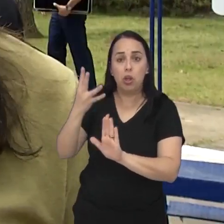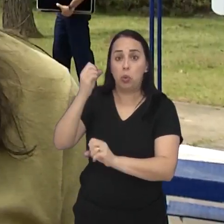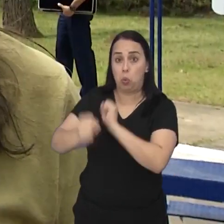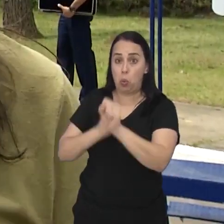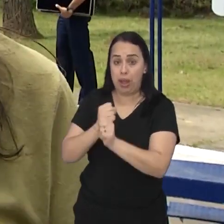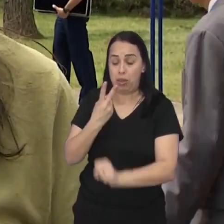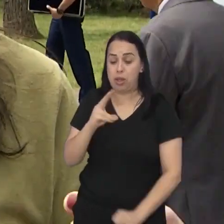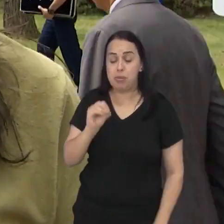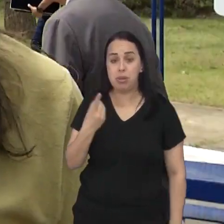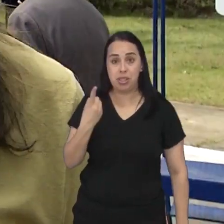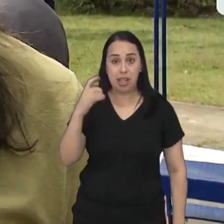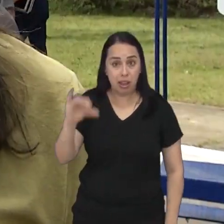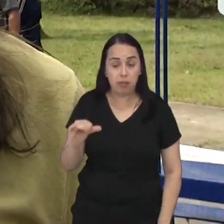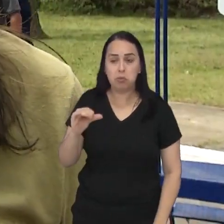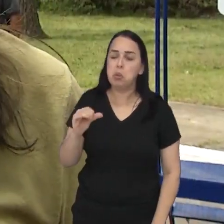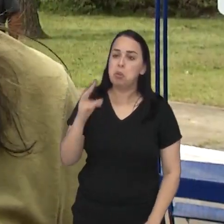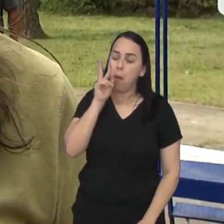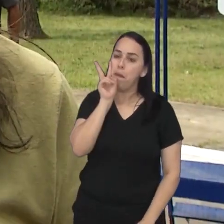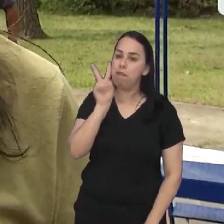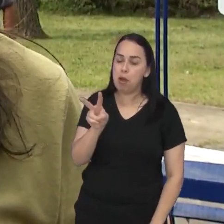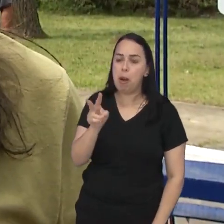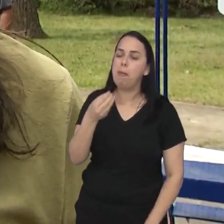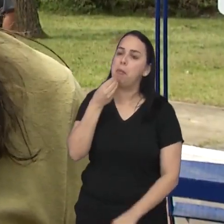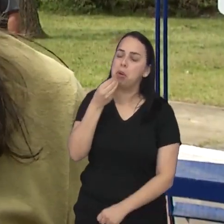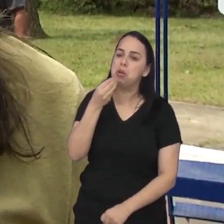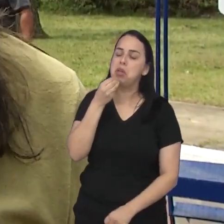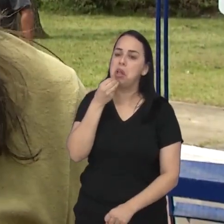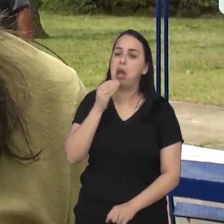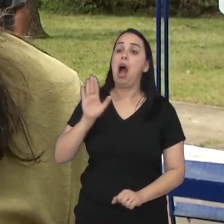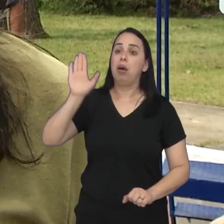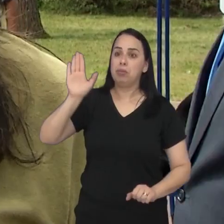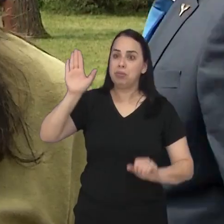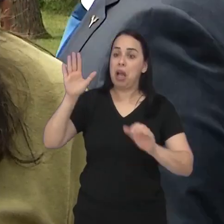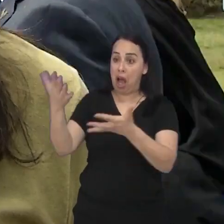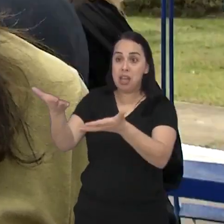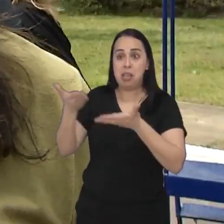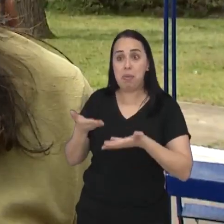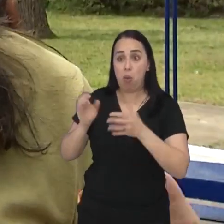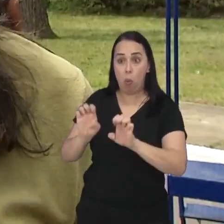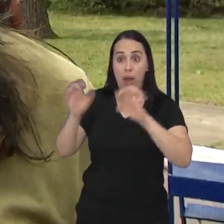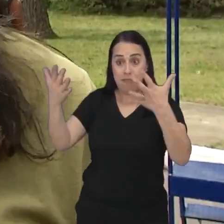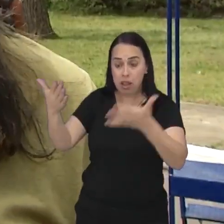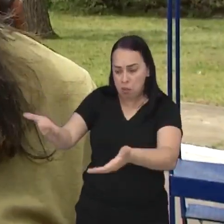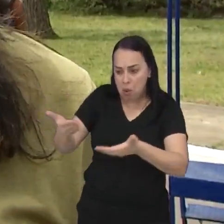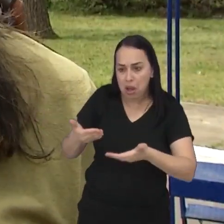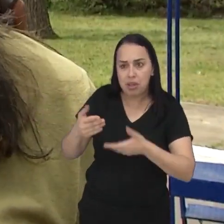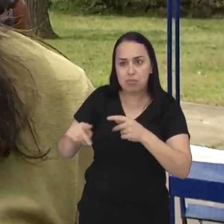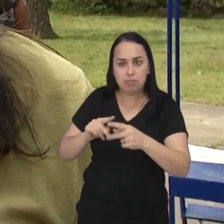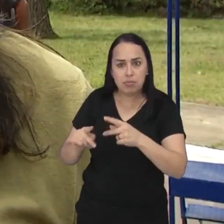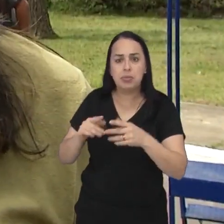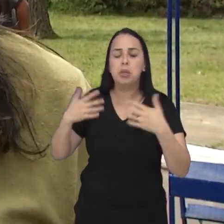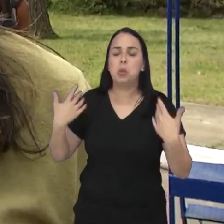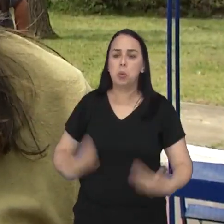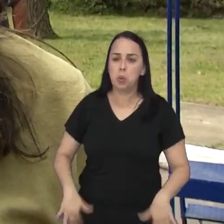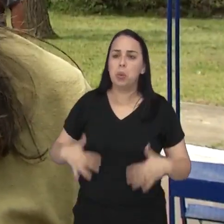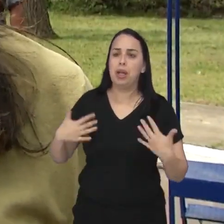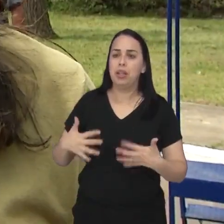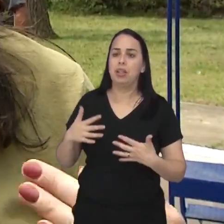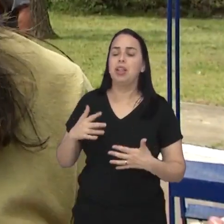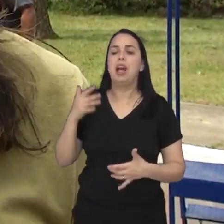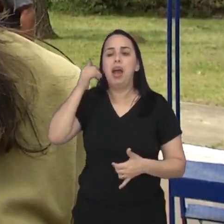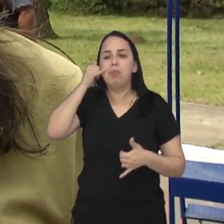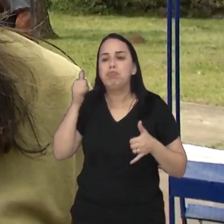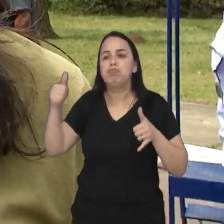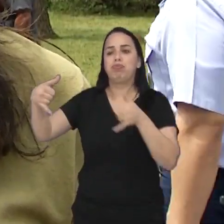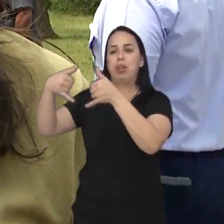muitos anos. Então, desde 2019, que nós vimos a oportunidade de apresentar uma candidatura para receber esse evento aqui em São José dos Campos